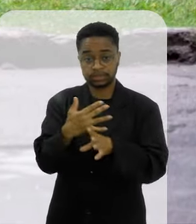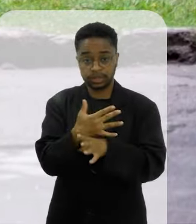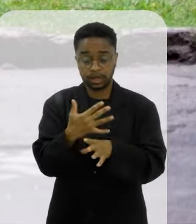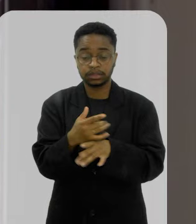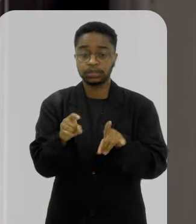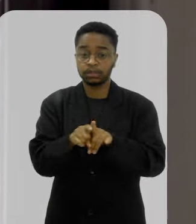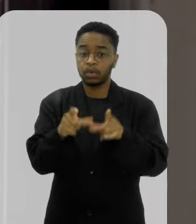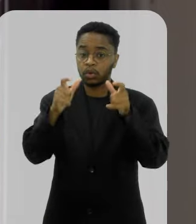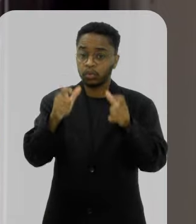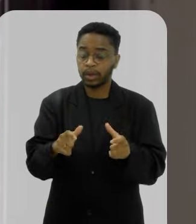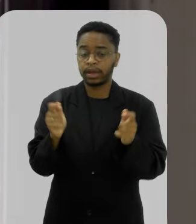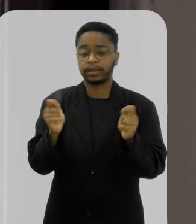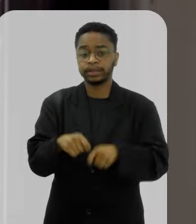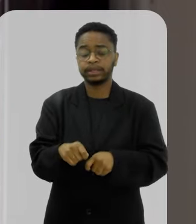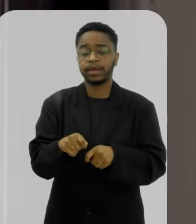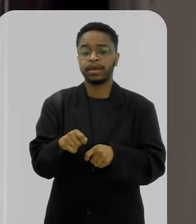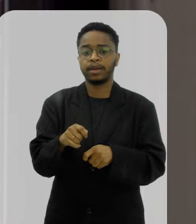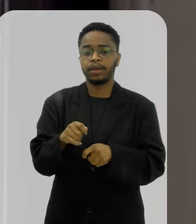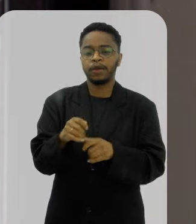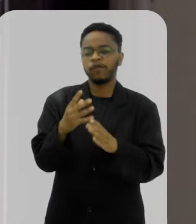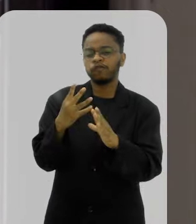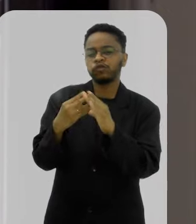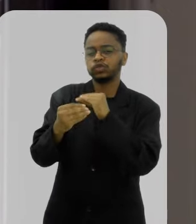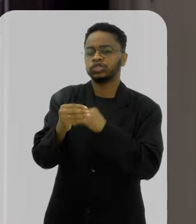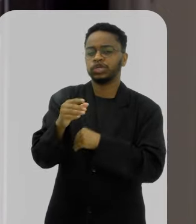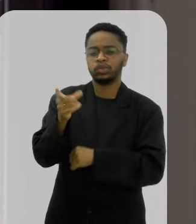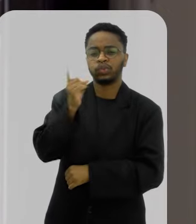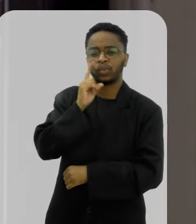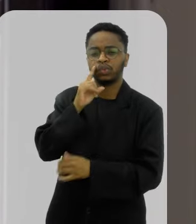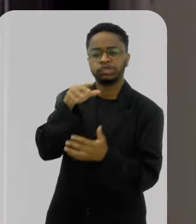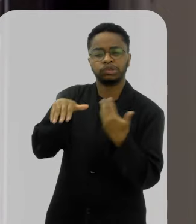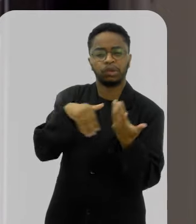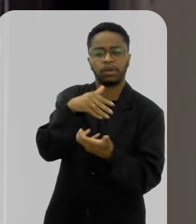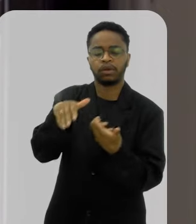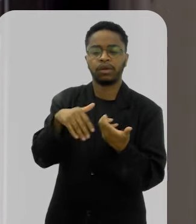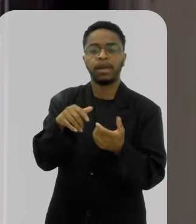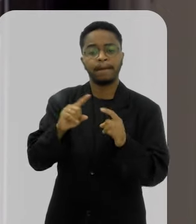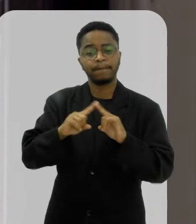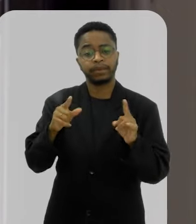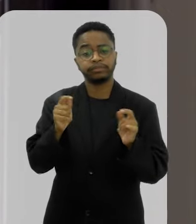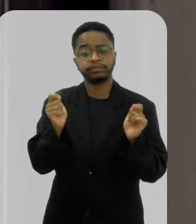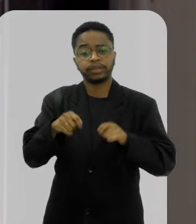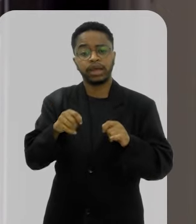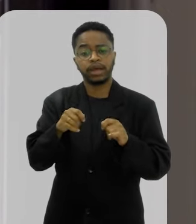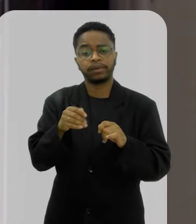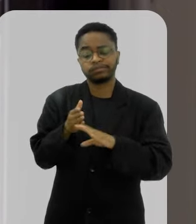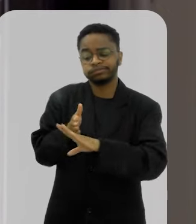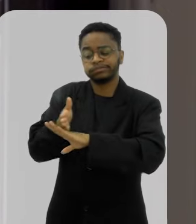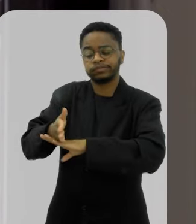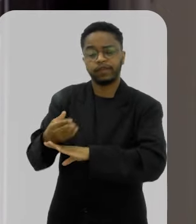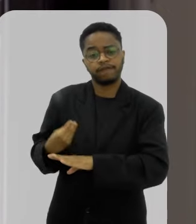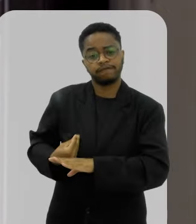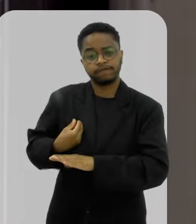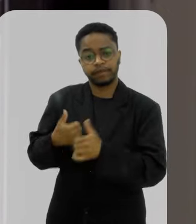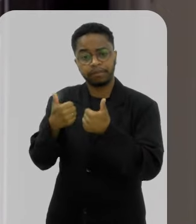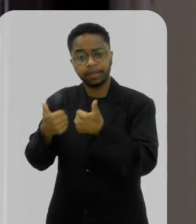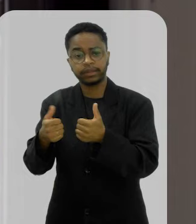na cidade, é um espaço de refúgio no cotidiano caótico da cidade, onde as pessoas podem